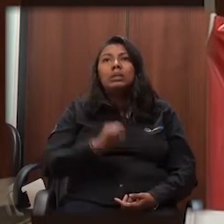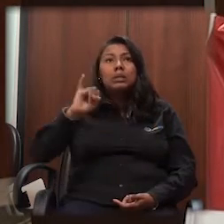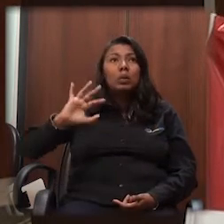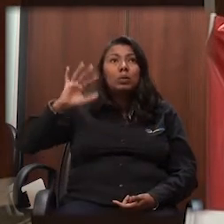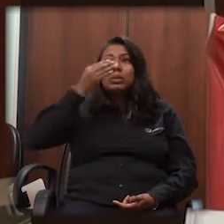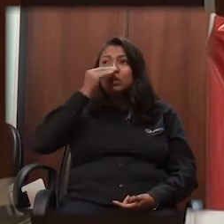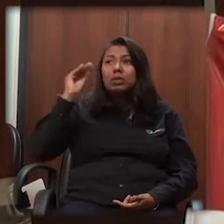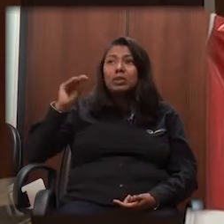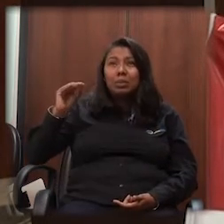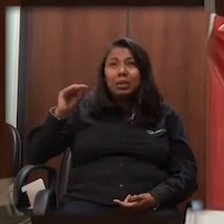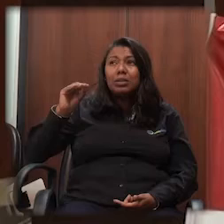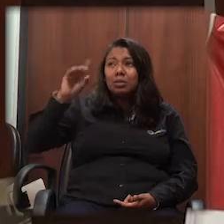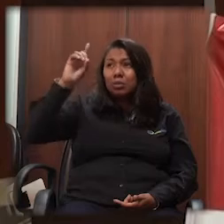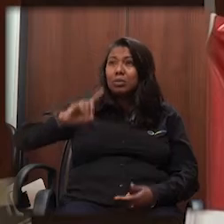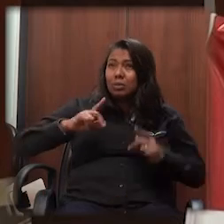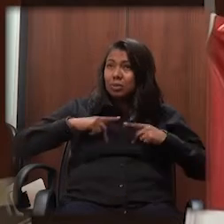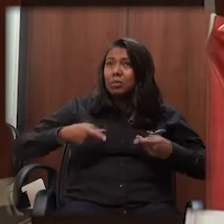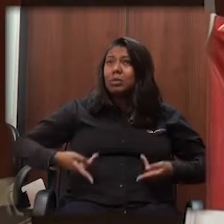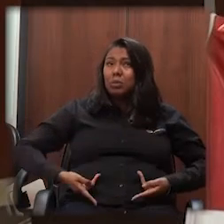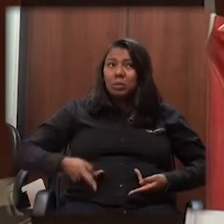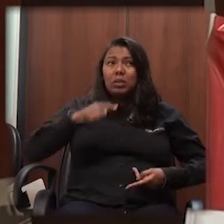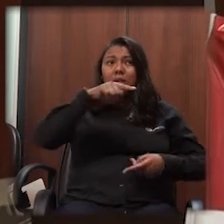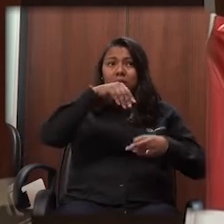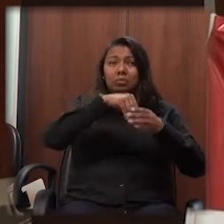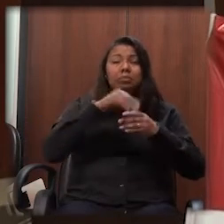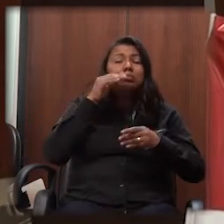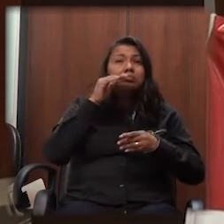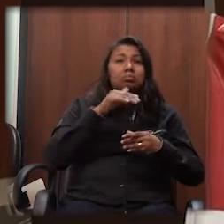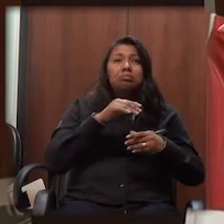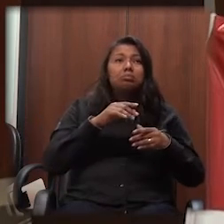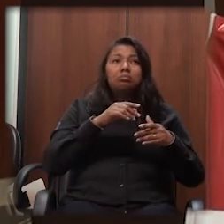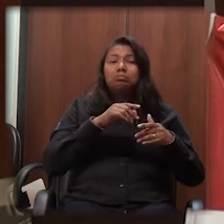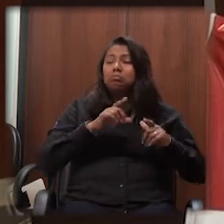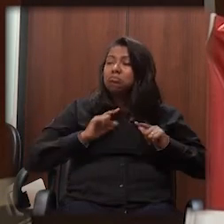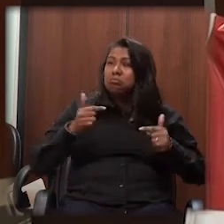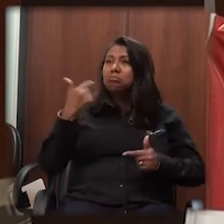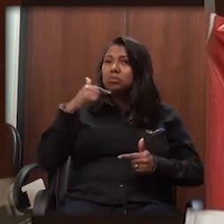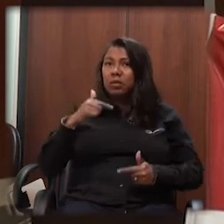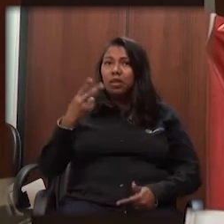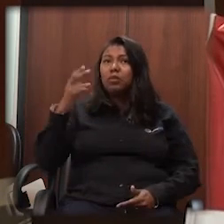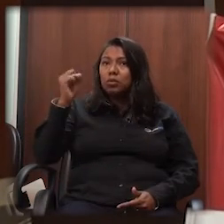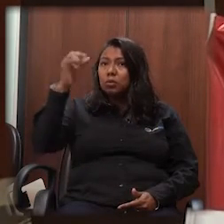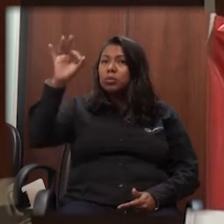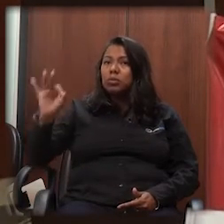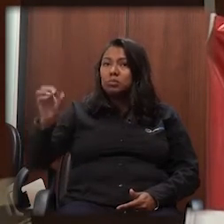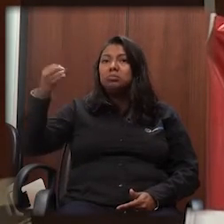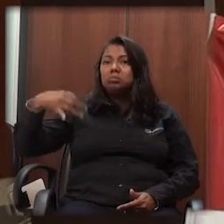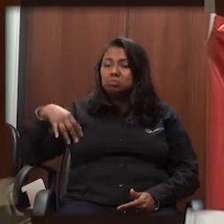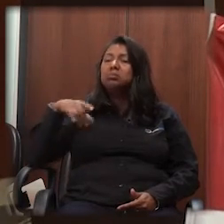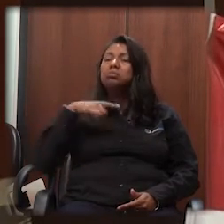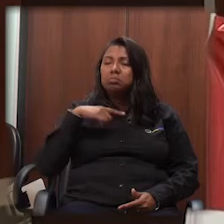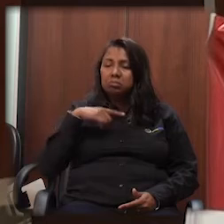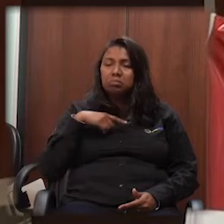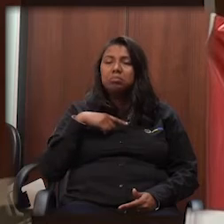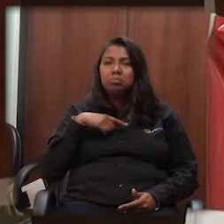seus trabalhadores e trabalhadoras. E 28% indicam que sim, que possuem ações, então, para enfrentamento